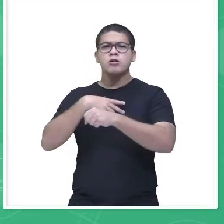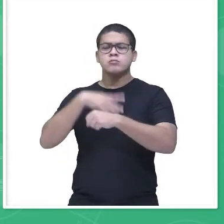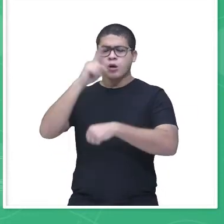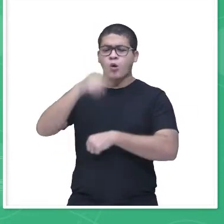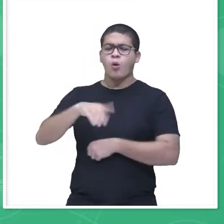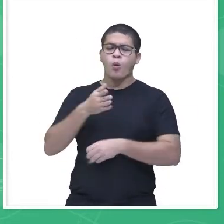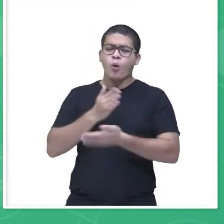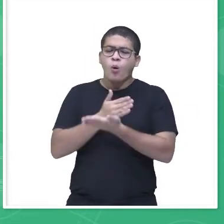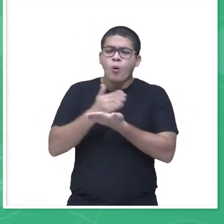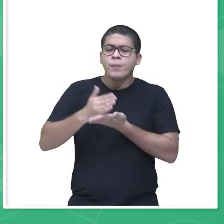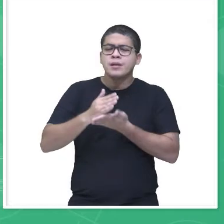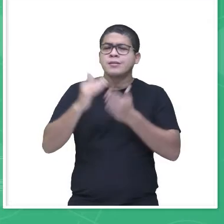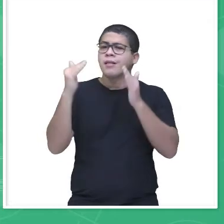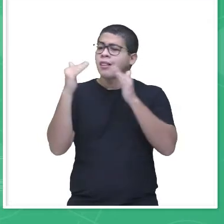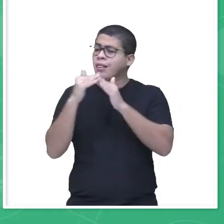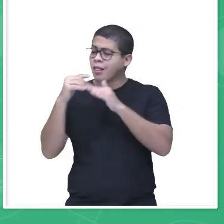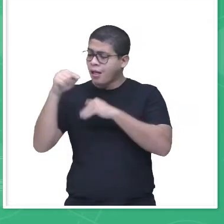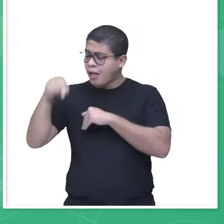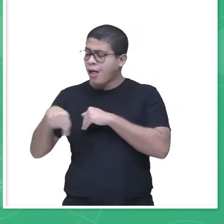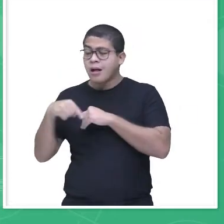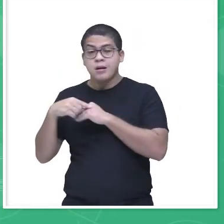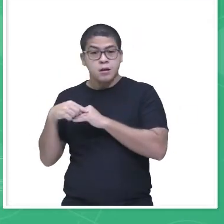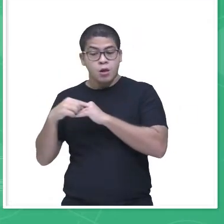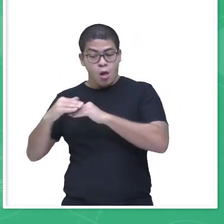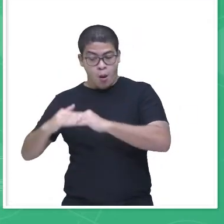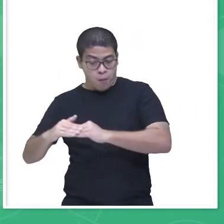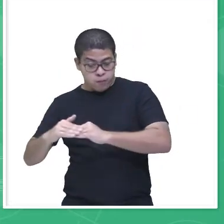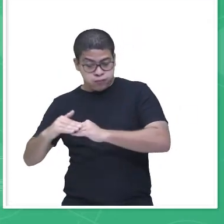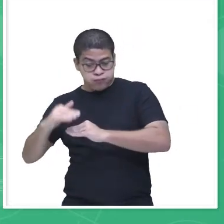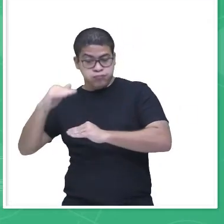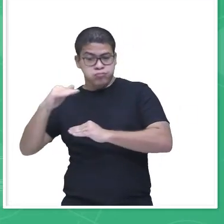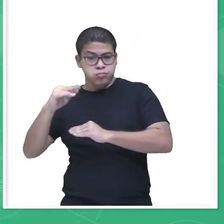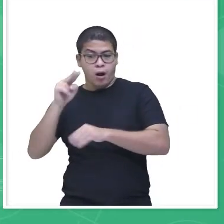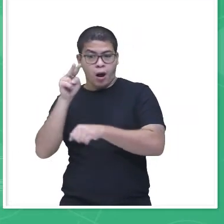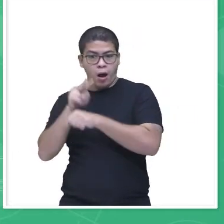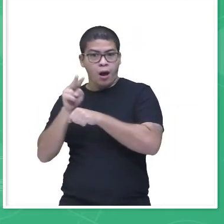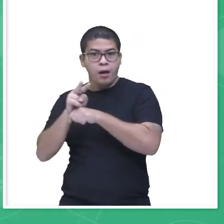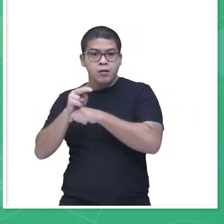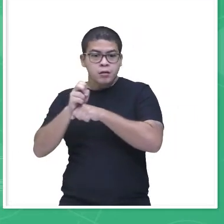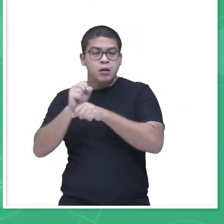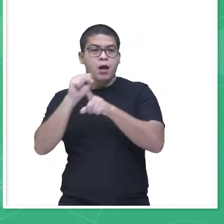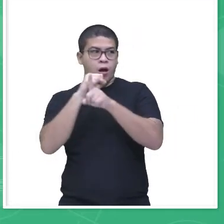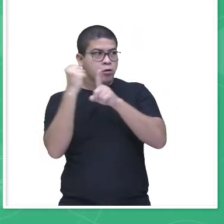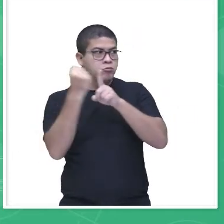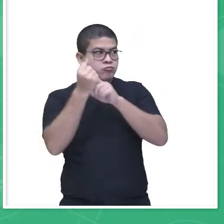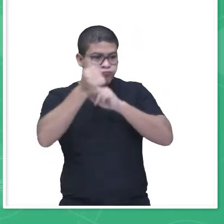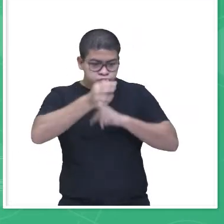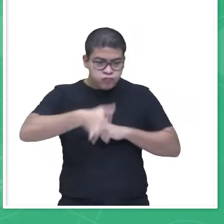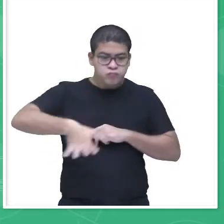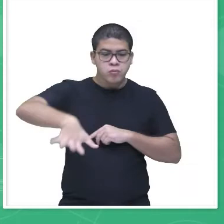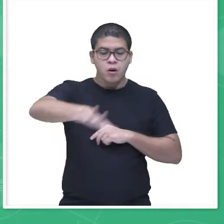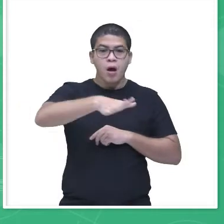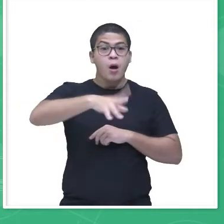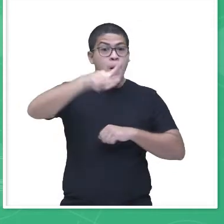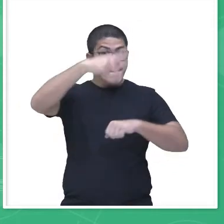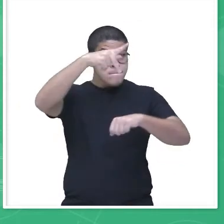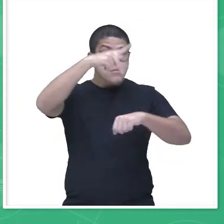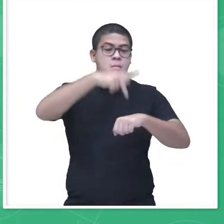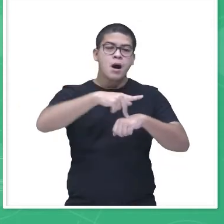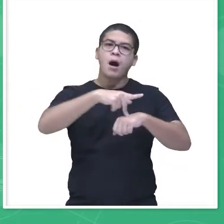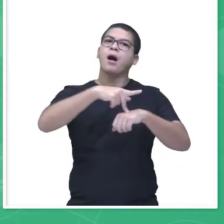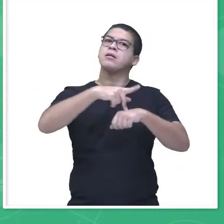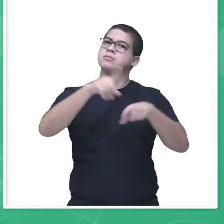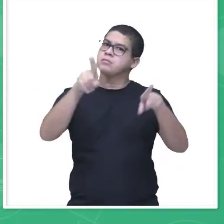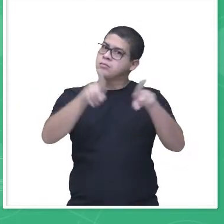casa, ela começa lá em casa e ganha a comunidade, o estado, o país, tá?